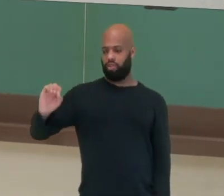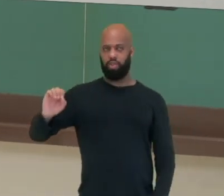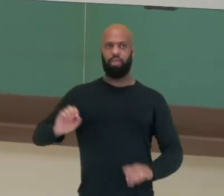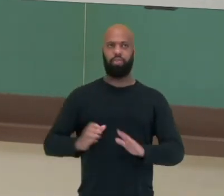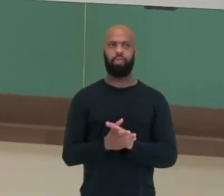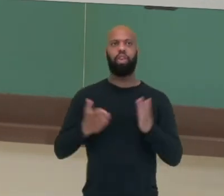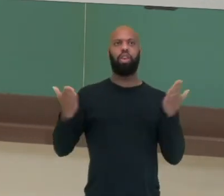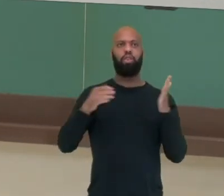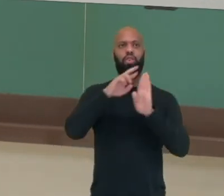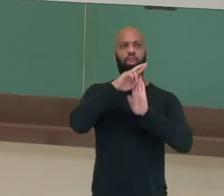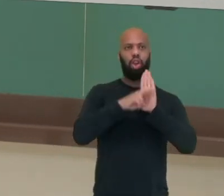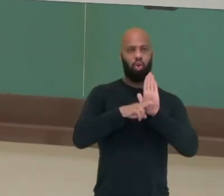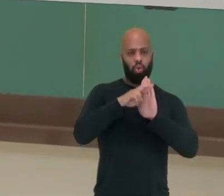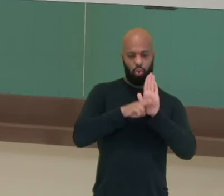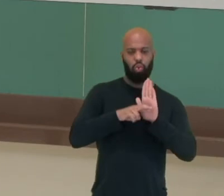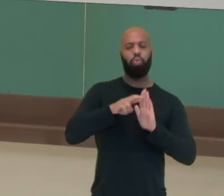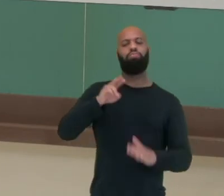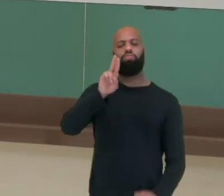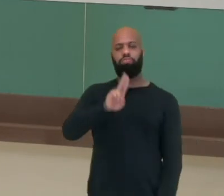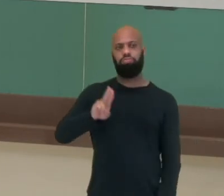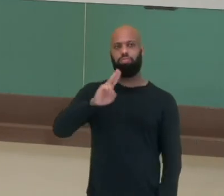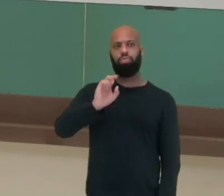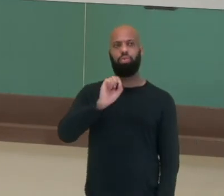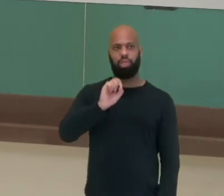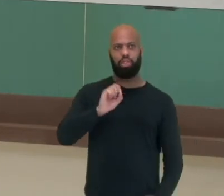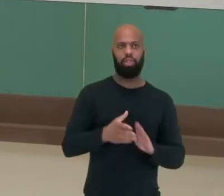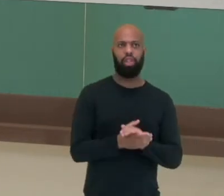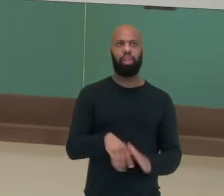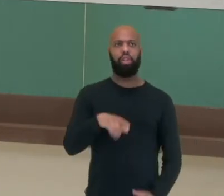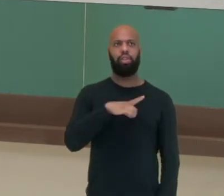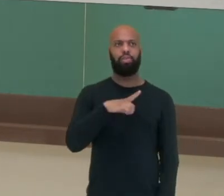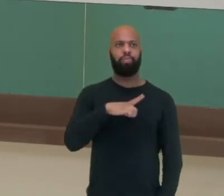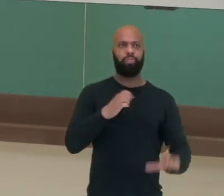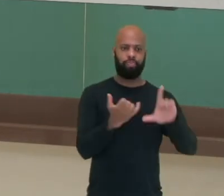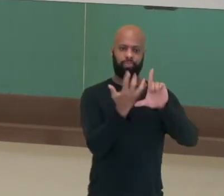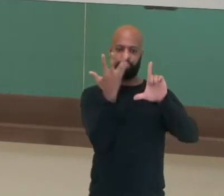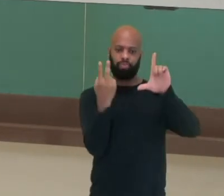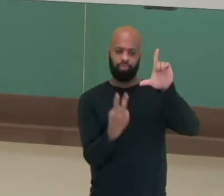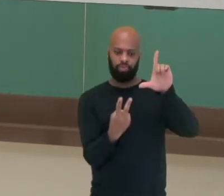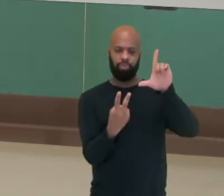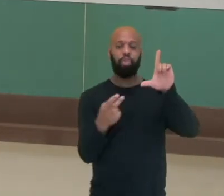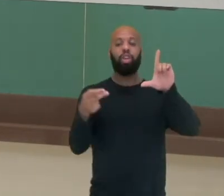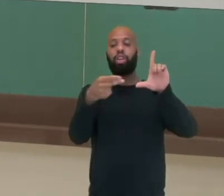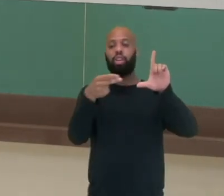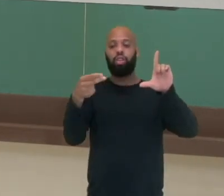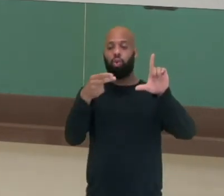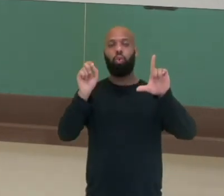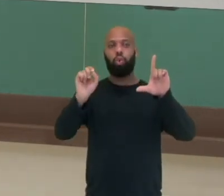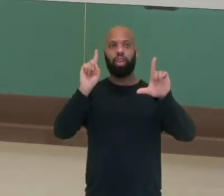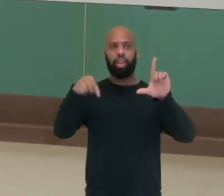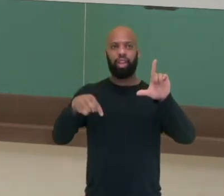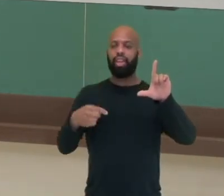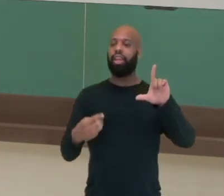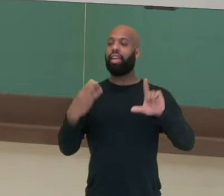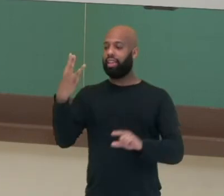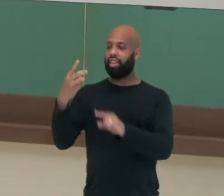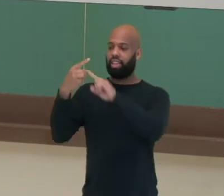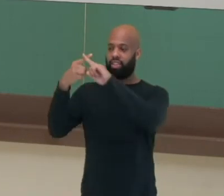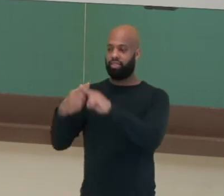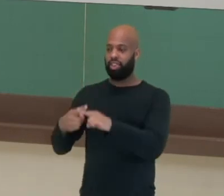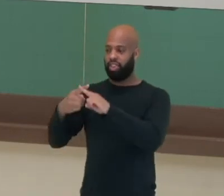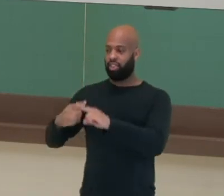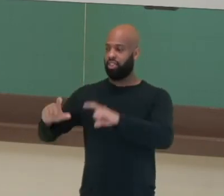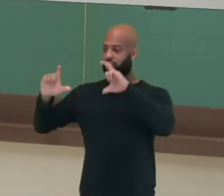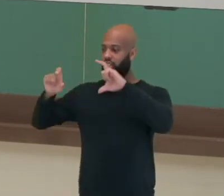a propriedade que a prof acabou de falar, nós ficamos com log de 2 é igual a 3, que multiplica